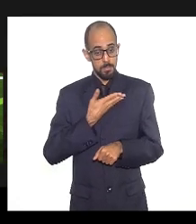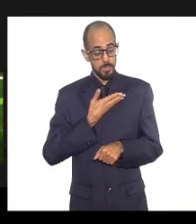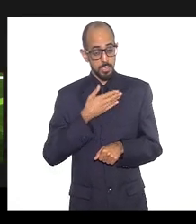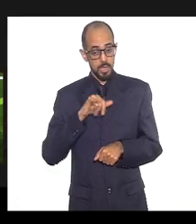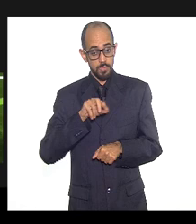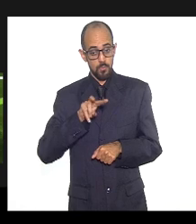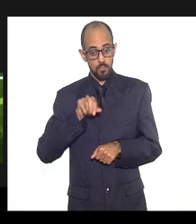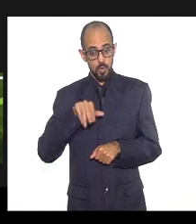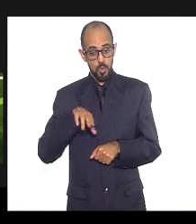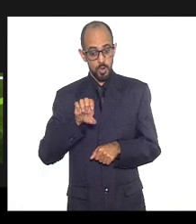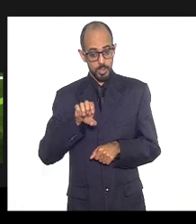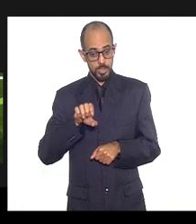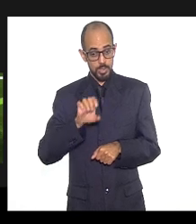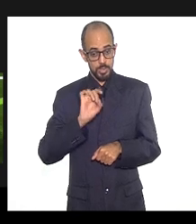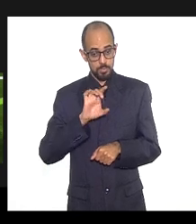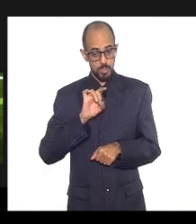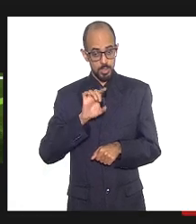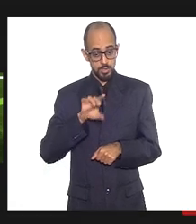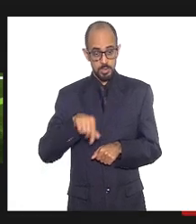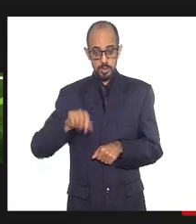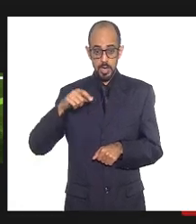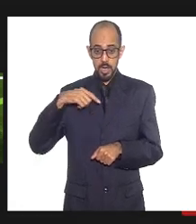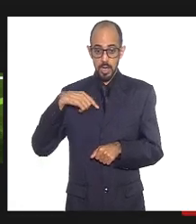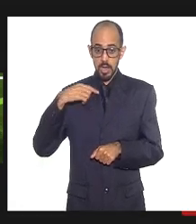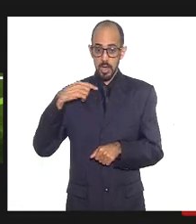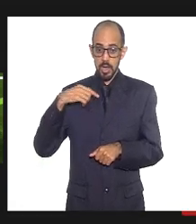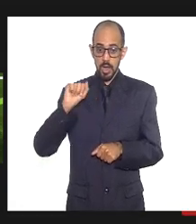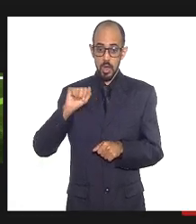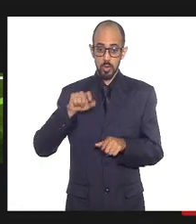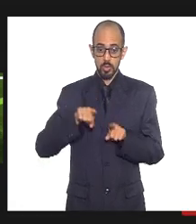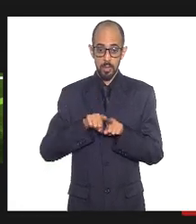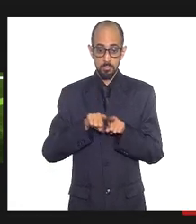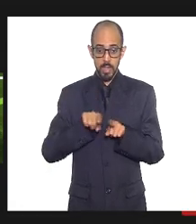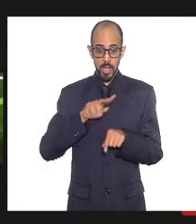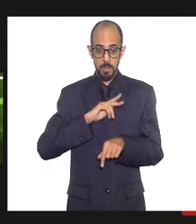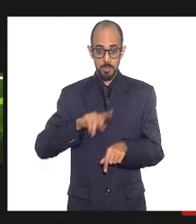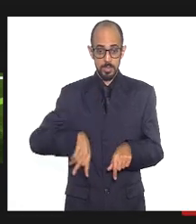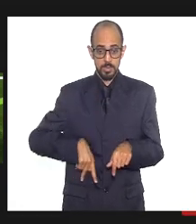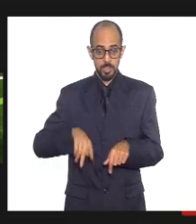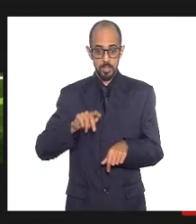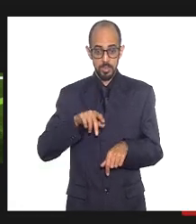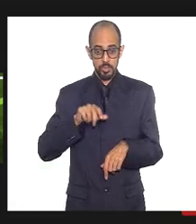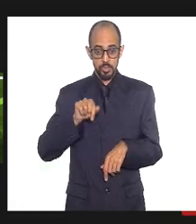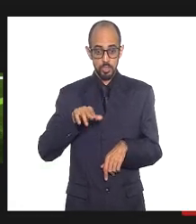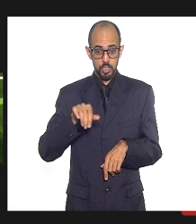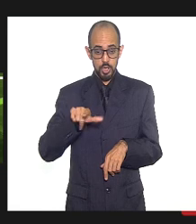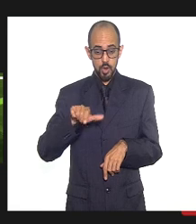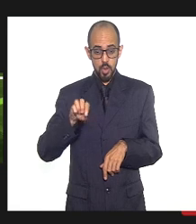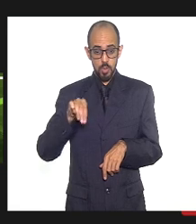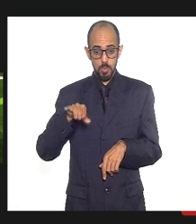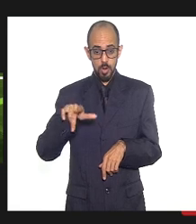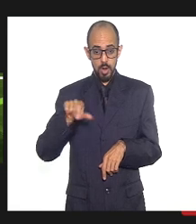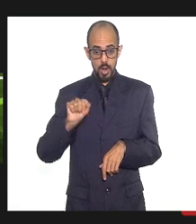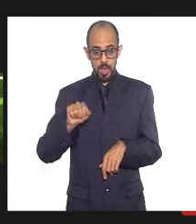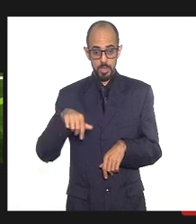especial, presidente da nossa Associação Estadual de Comunidades Quilombolas, que fez a primeira fala nessa audiência pública.